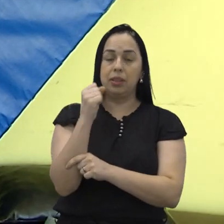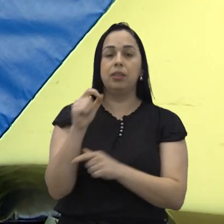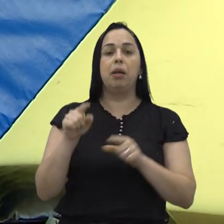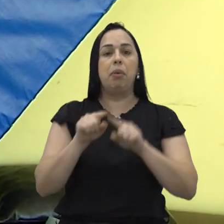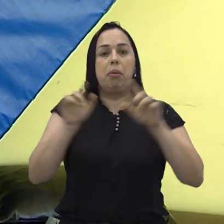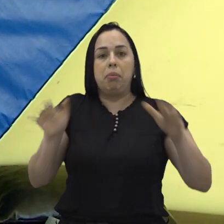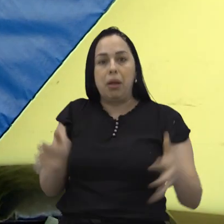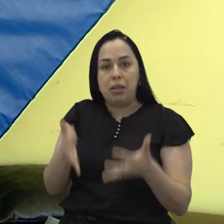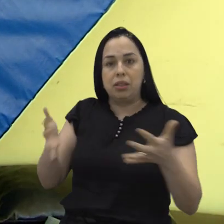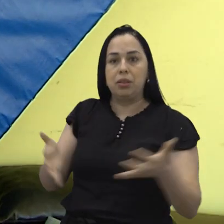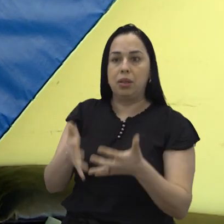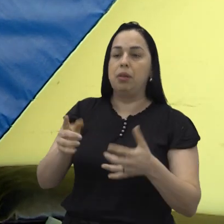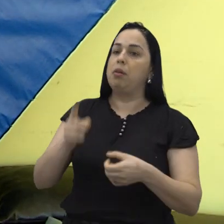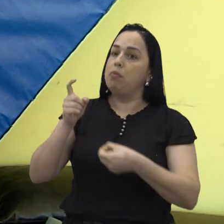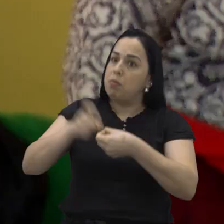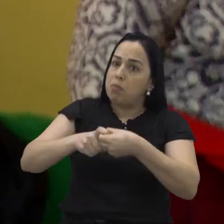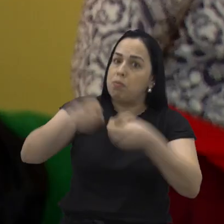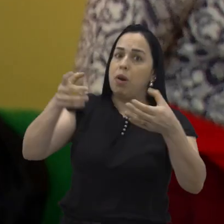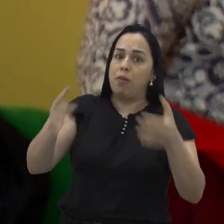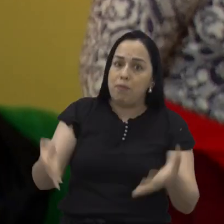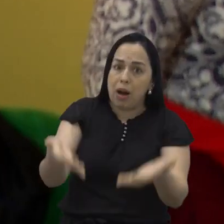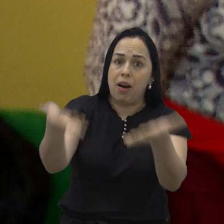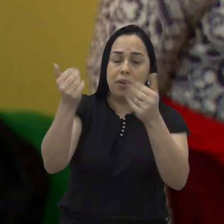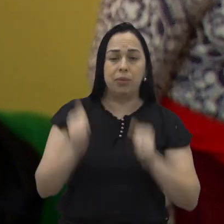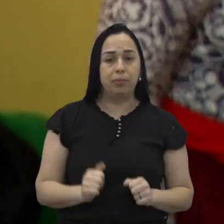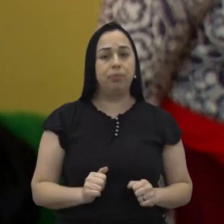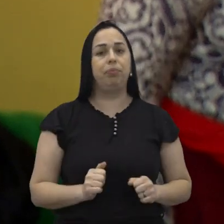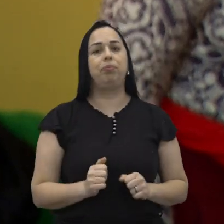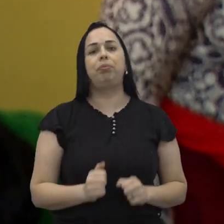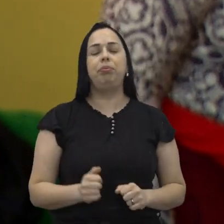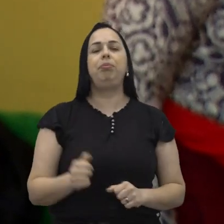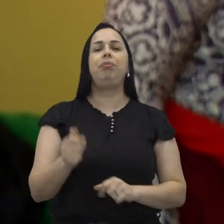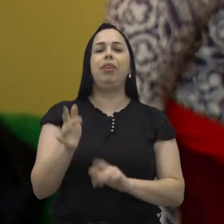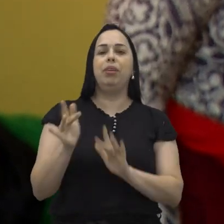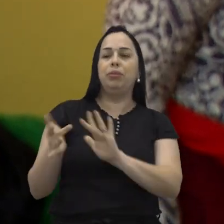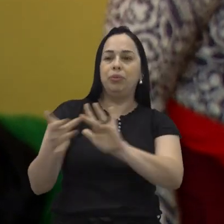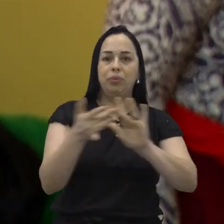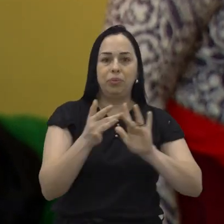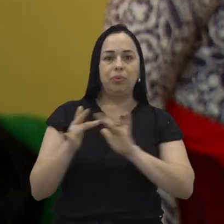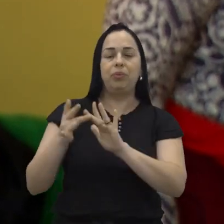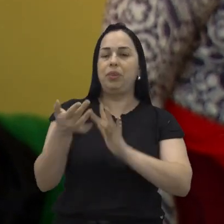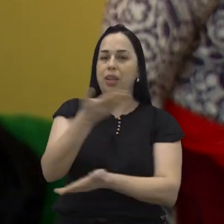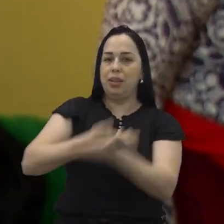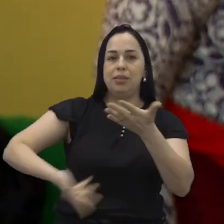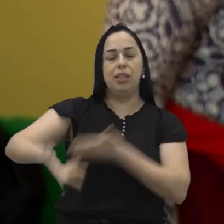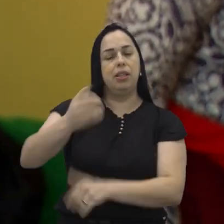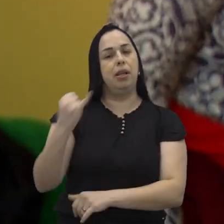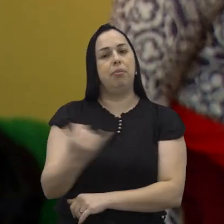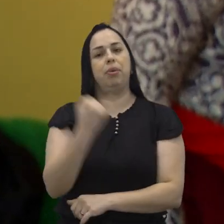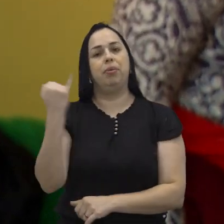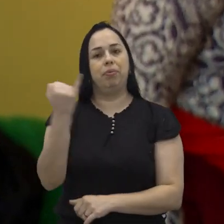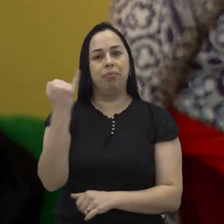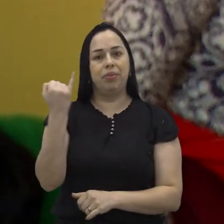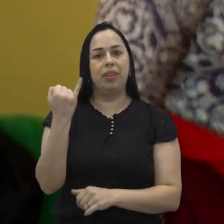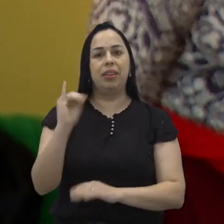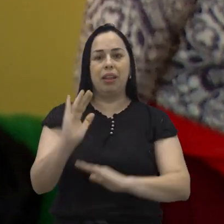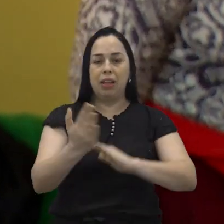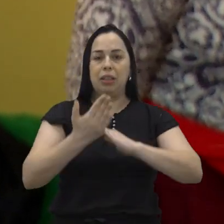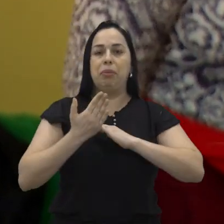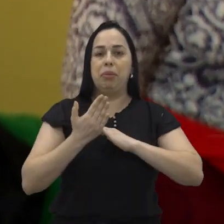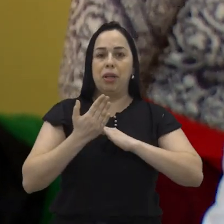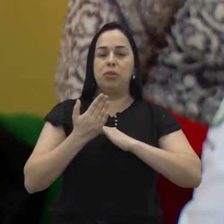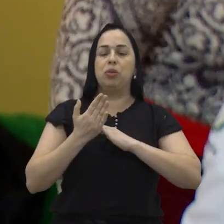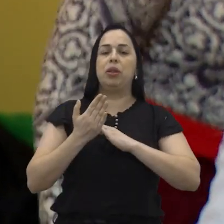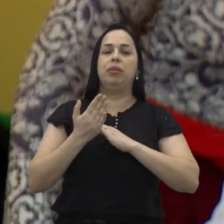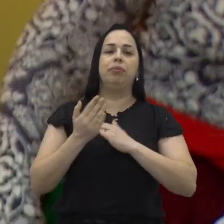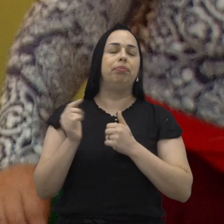é incentivado a ter mais autonomia. A parte social aqui da PPD é muito importante, né? Aqui tem muitas